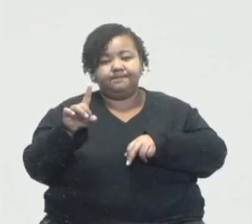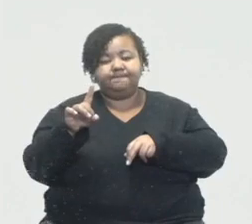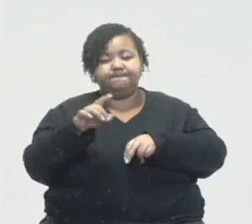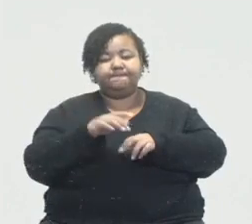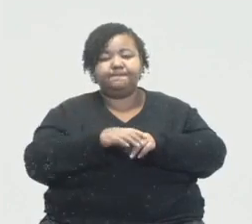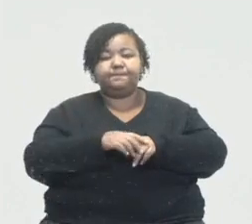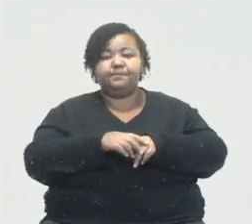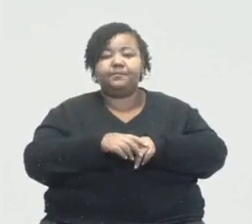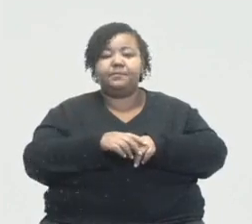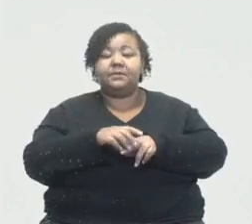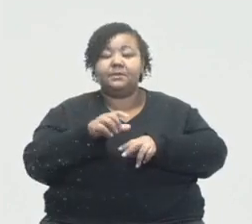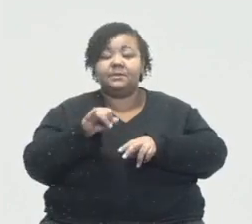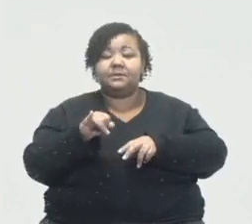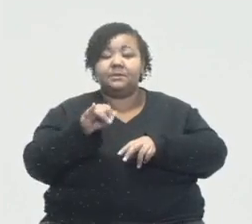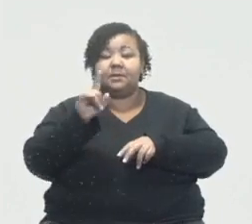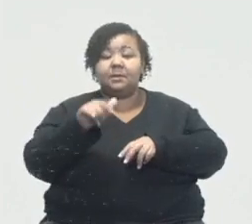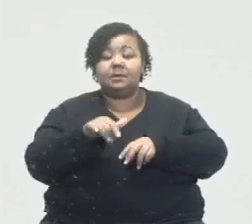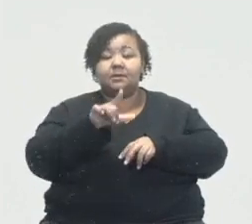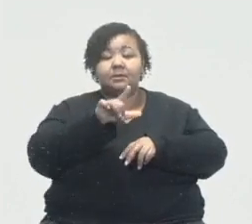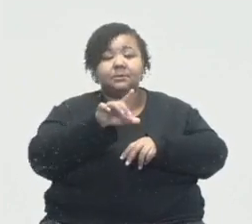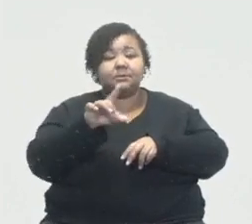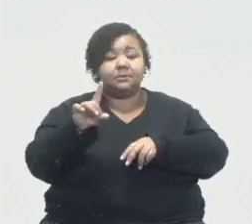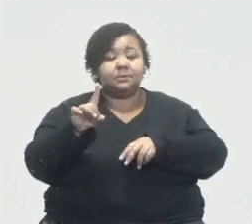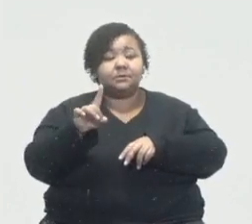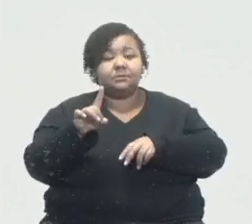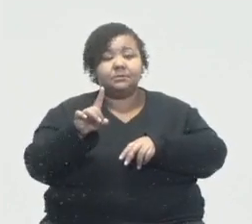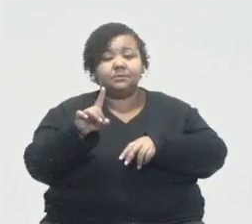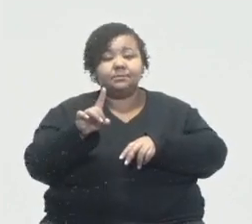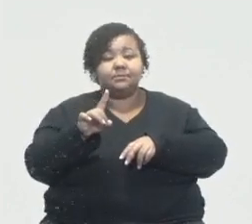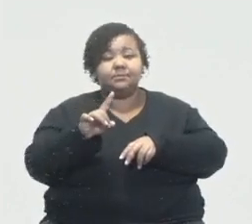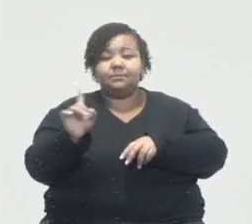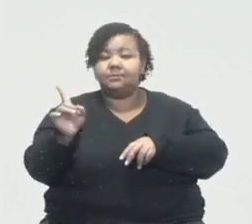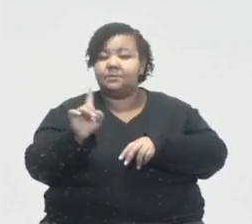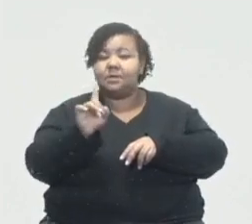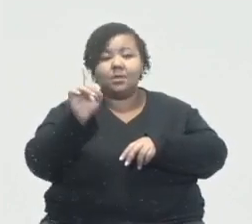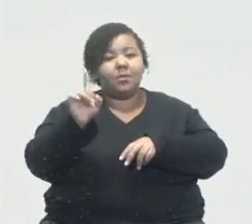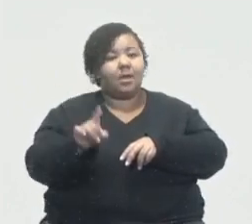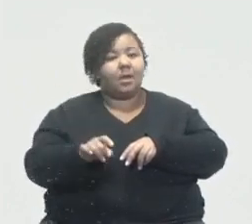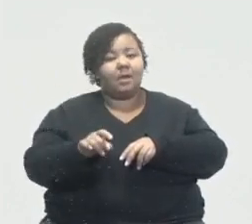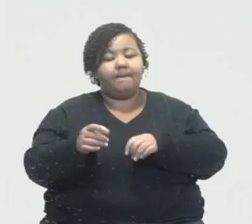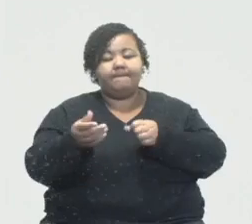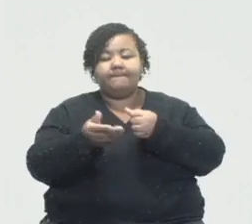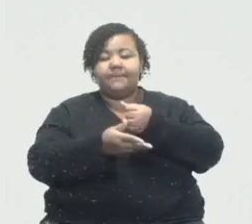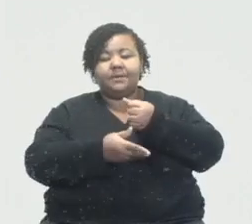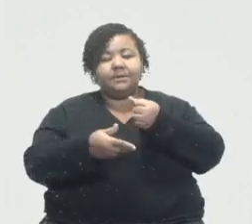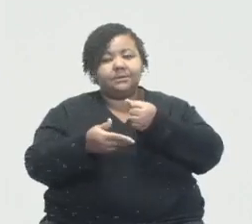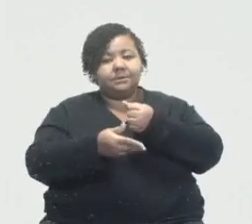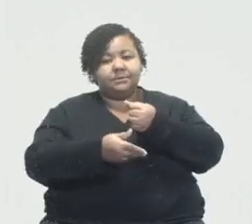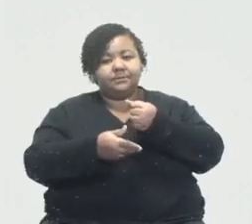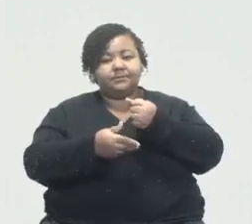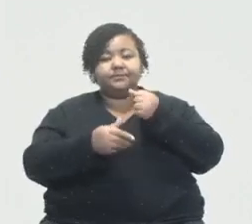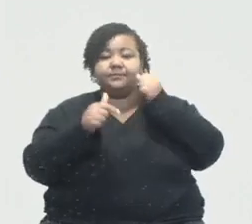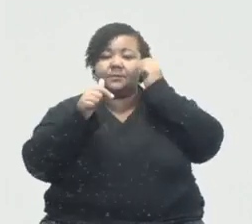dependente. Se é linearmente dependente, não é uma base. Então, aqui